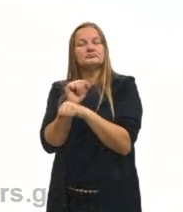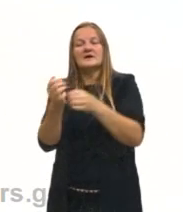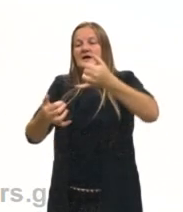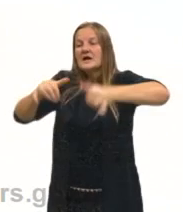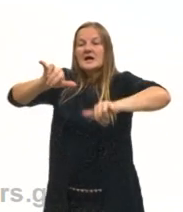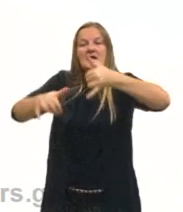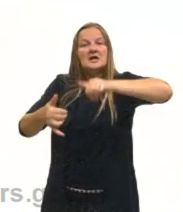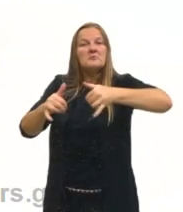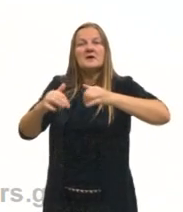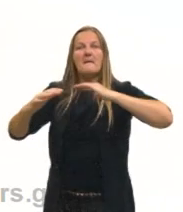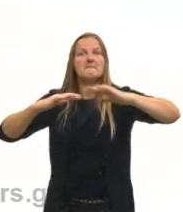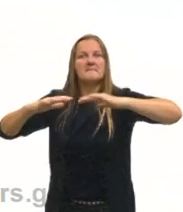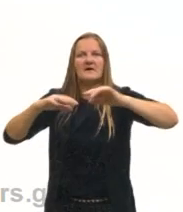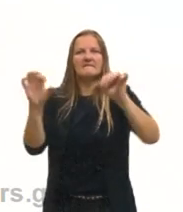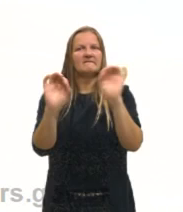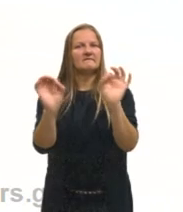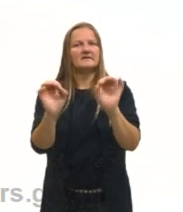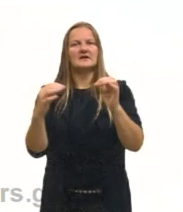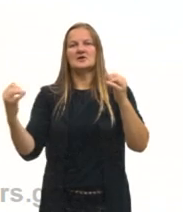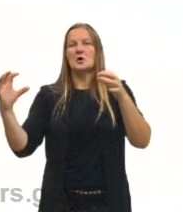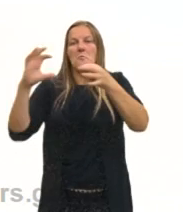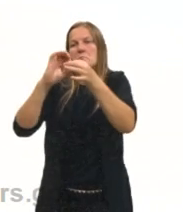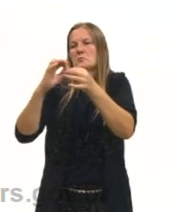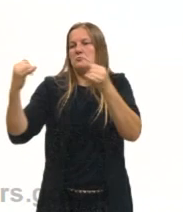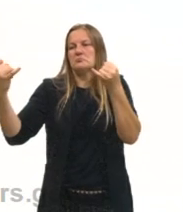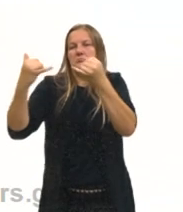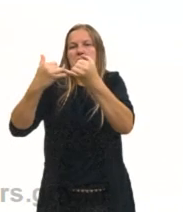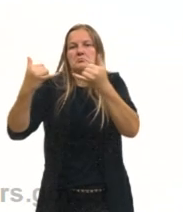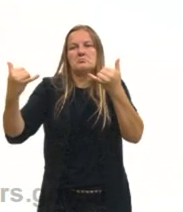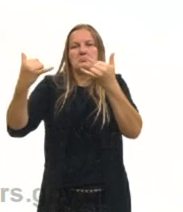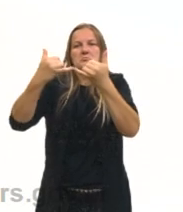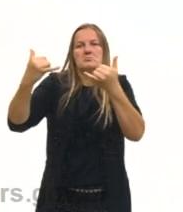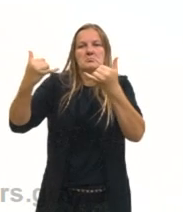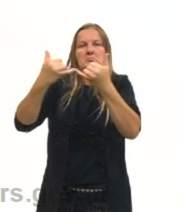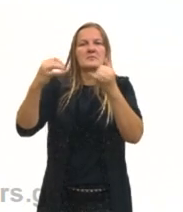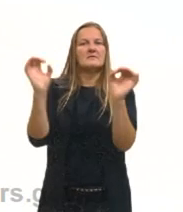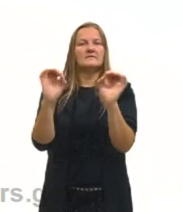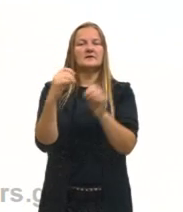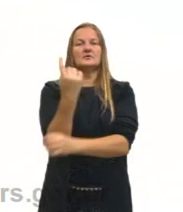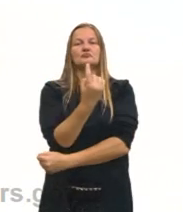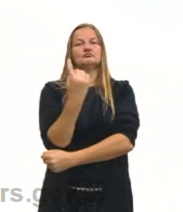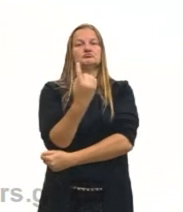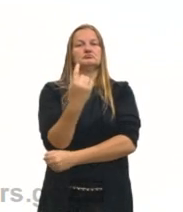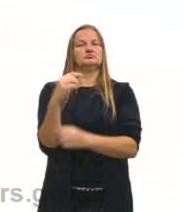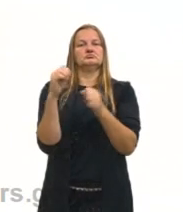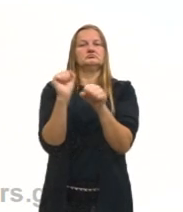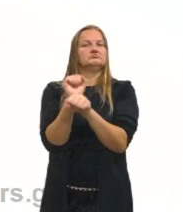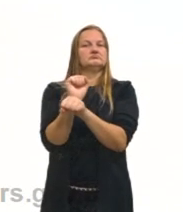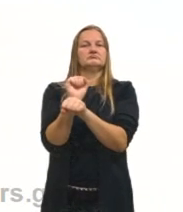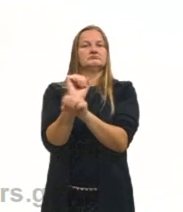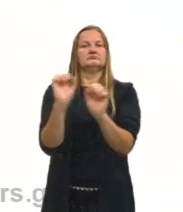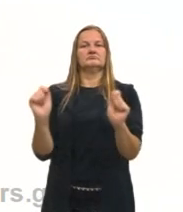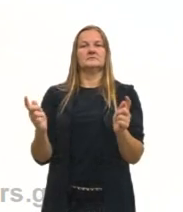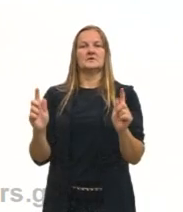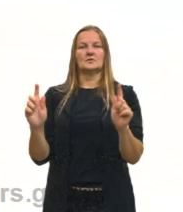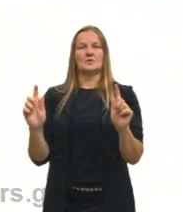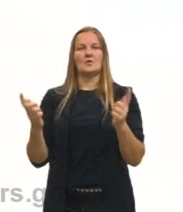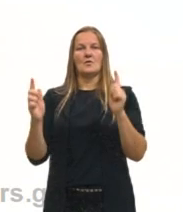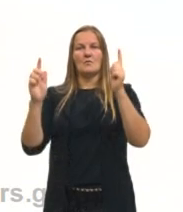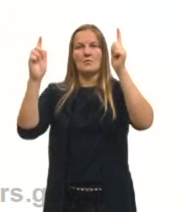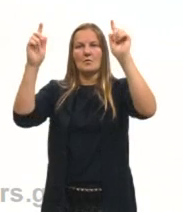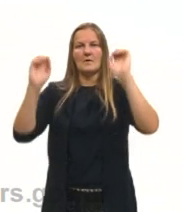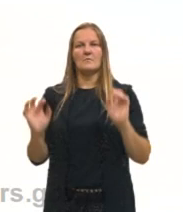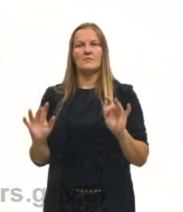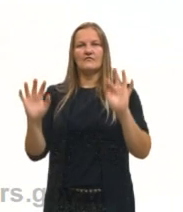eles não tendem a formar ligações eles são encontrados sozinhos eles não possuem essa tendência de formar